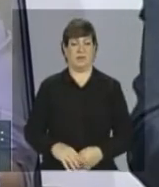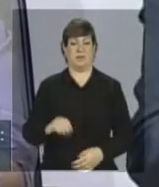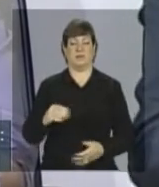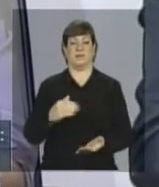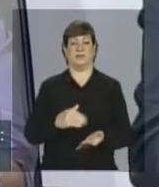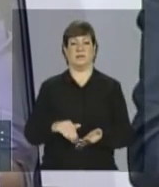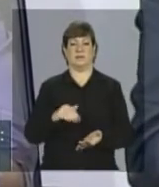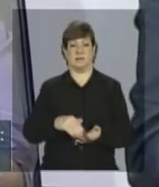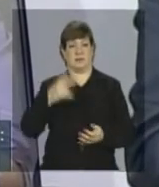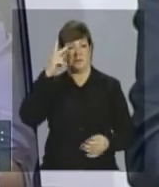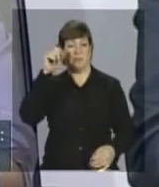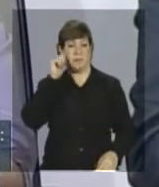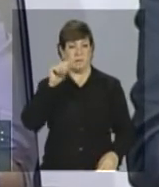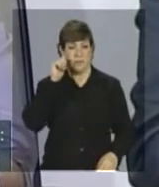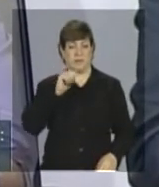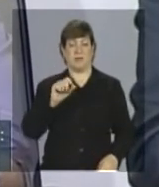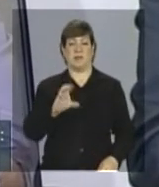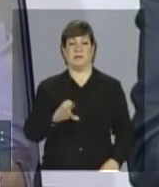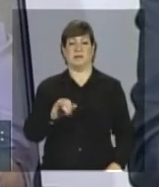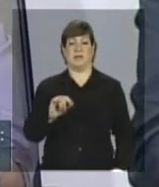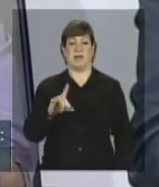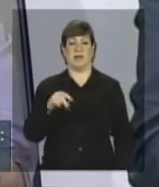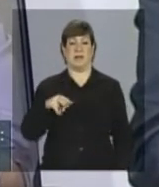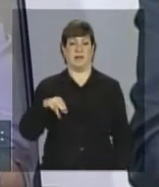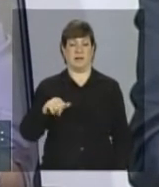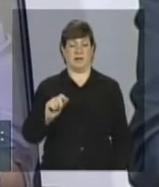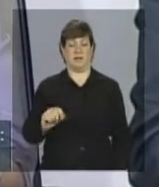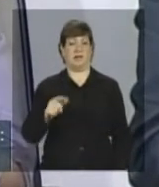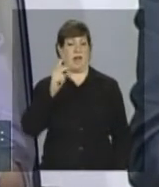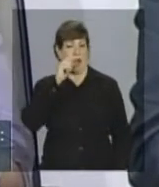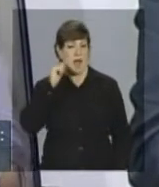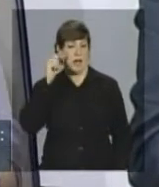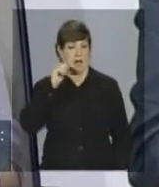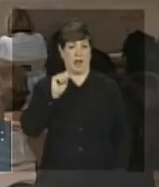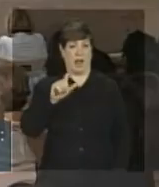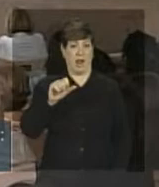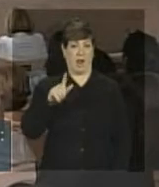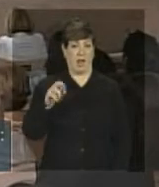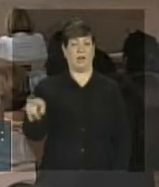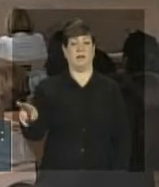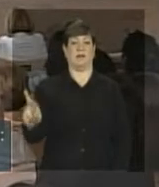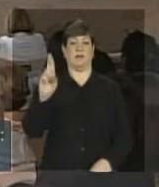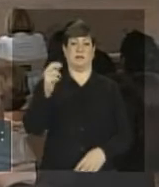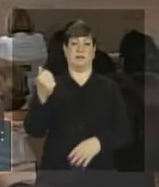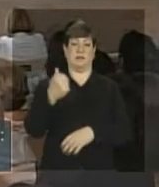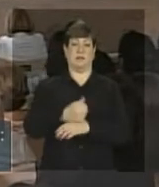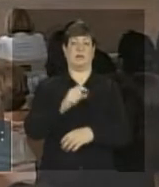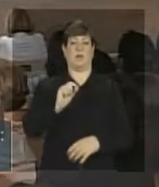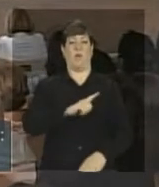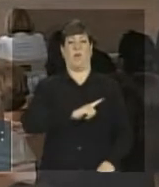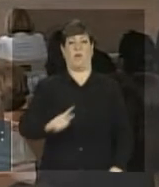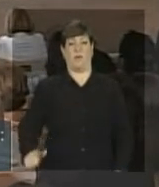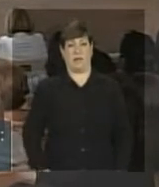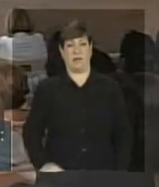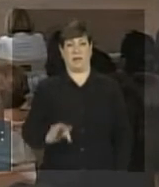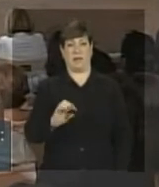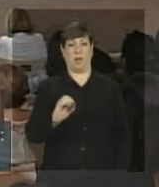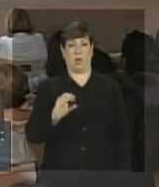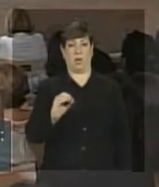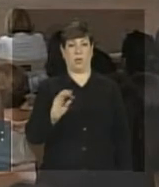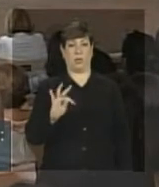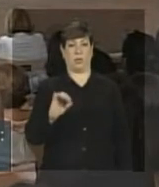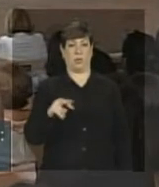de Mulher, da Cidadania e dos Direitos Humanos do Estado de Alagoas, nesse ato representando o senhor governador Teotônio